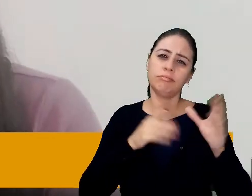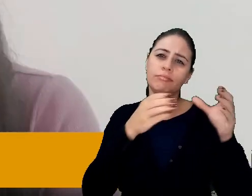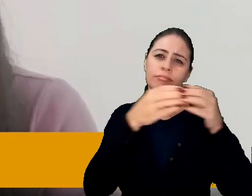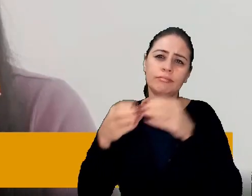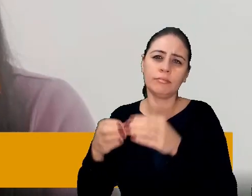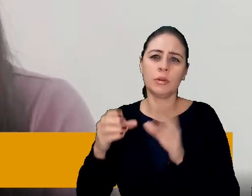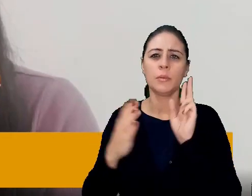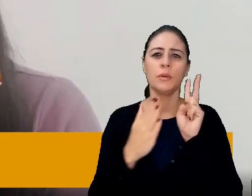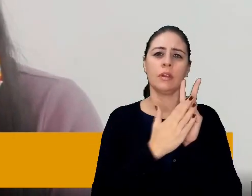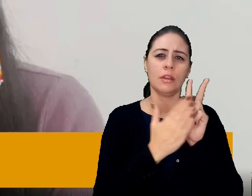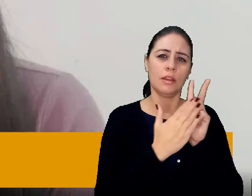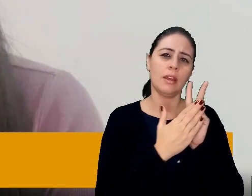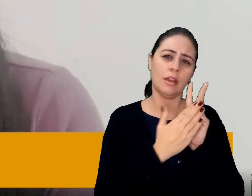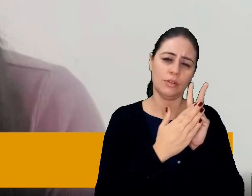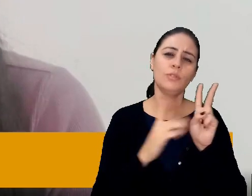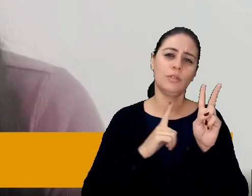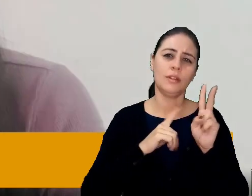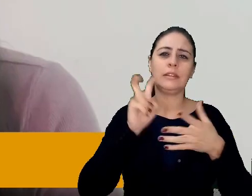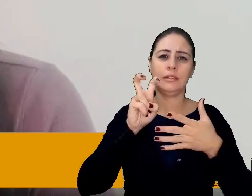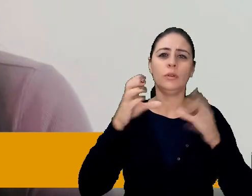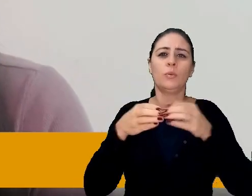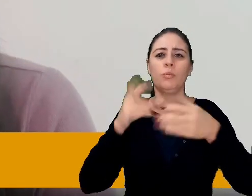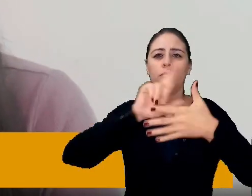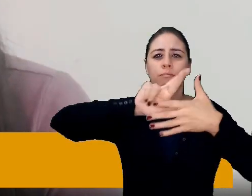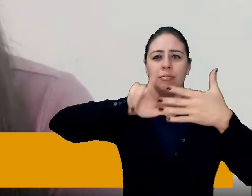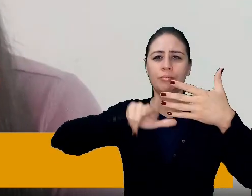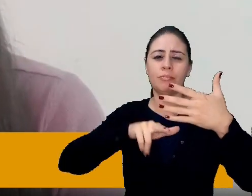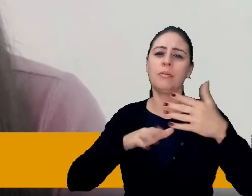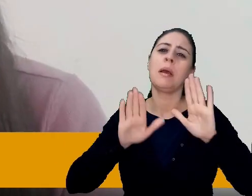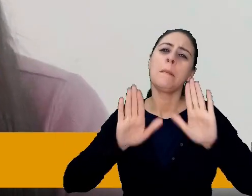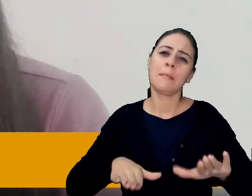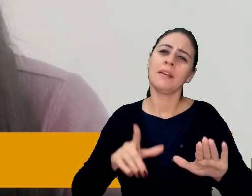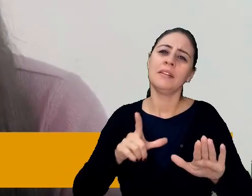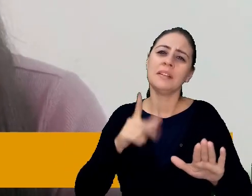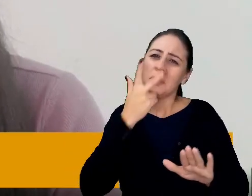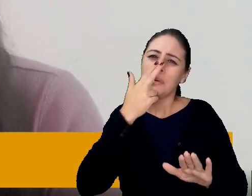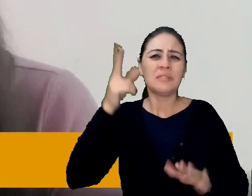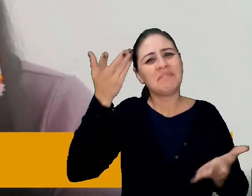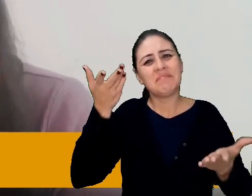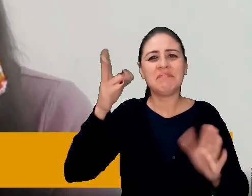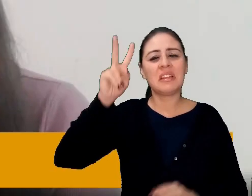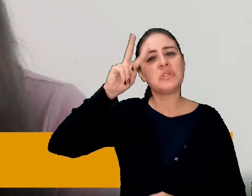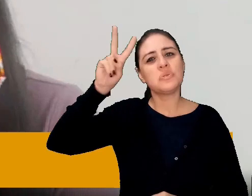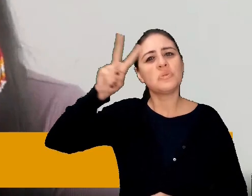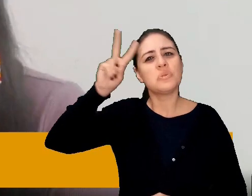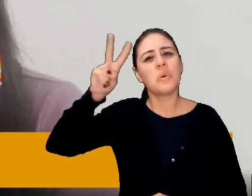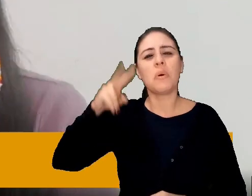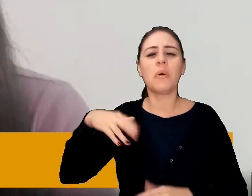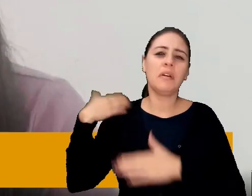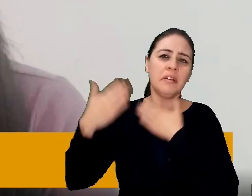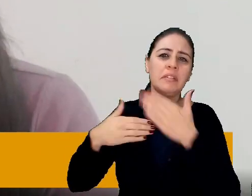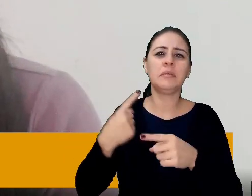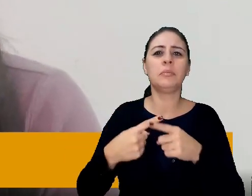Mas claro que eu acho que isso é um dado meio que antropológico, né? Porque o Brasil, hoje em dia não existe isso,